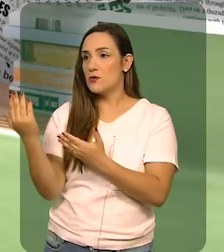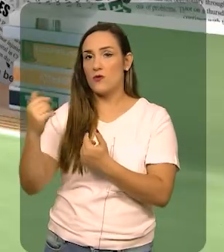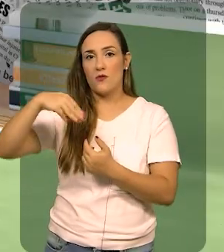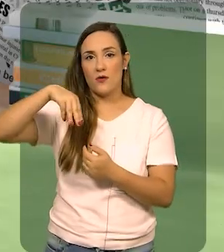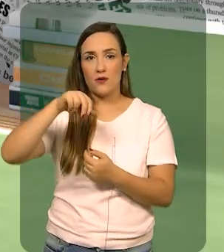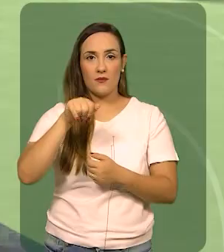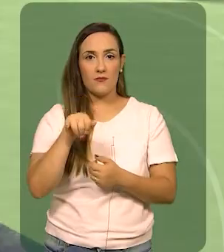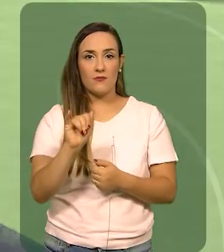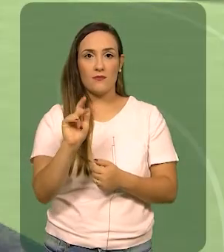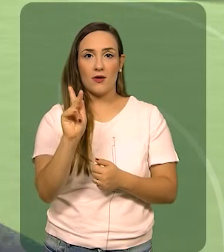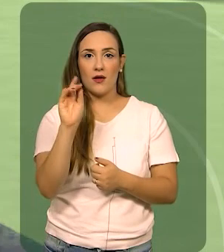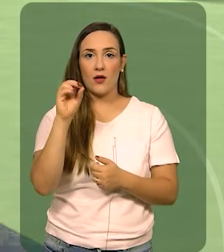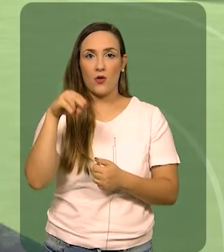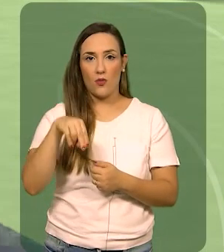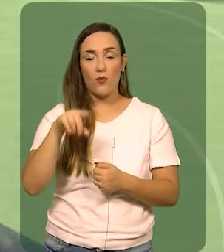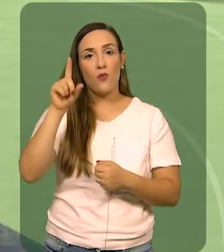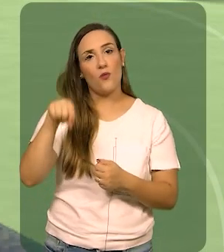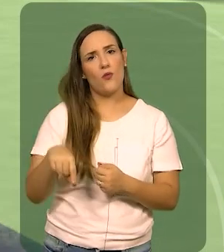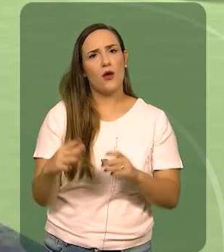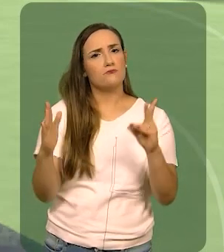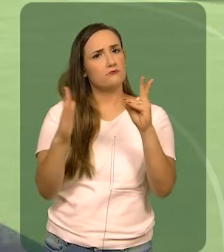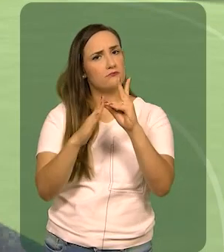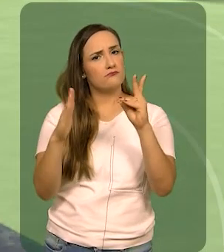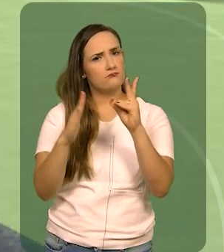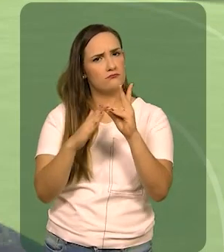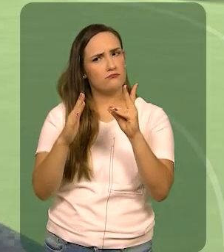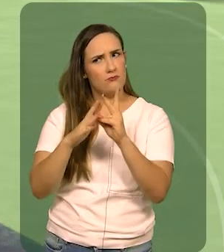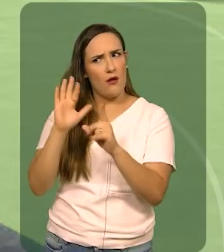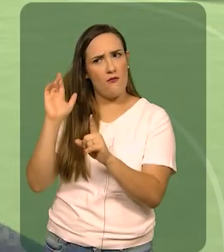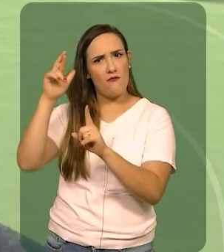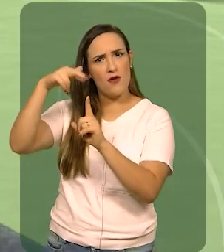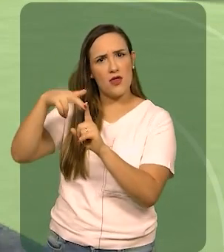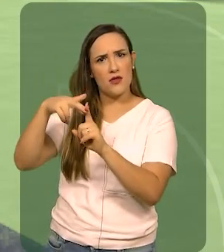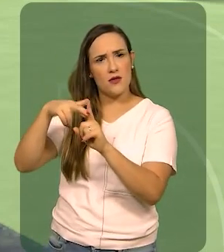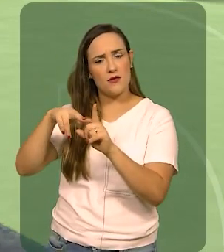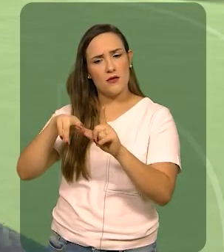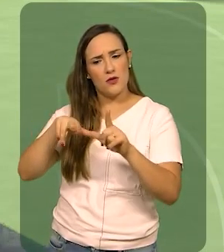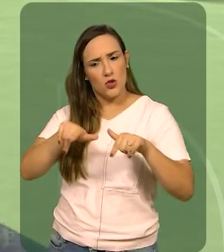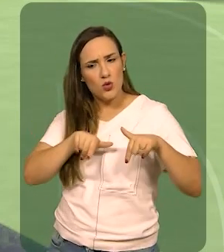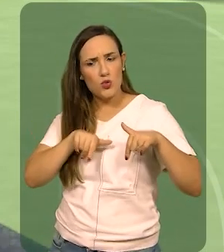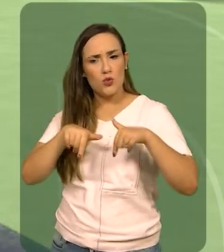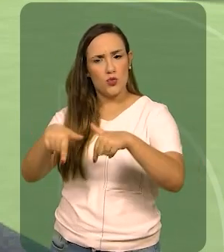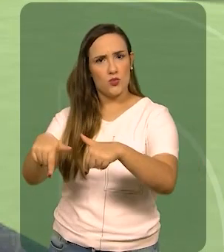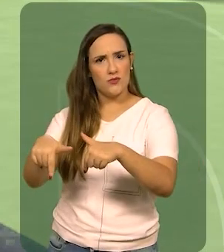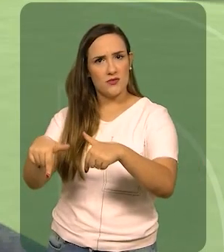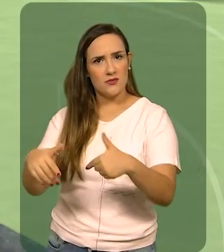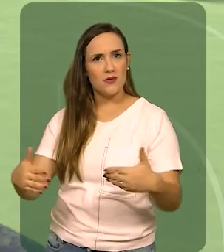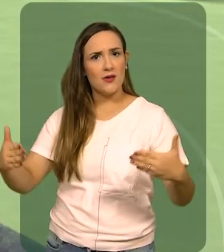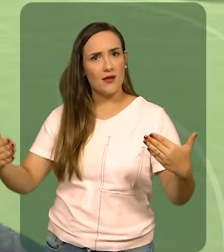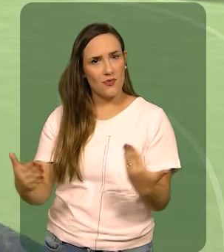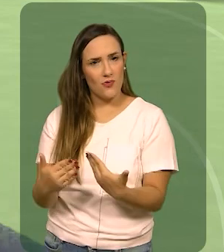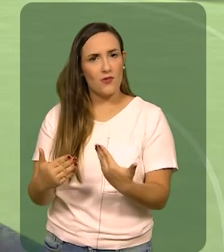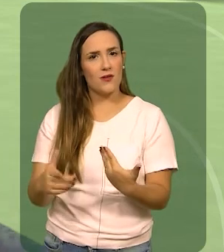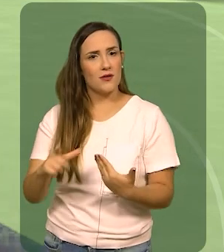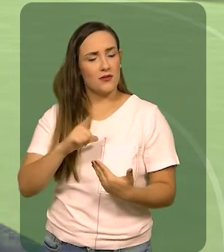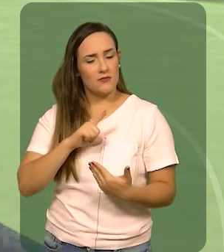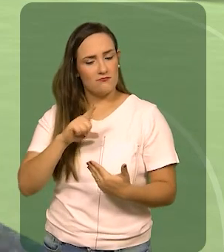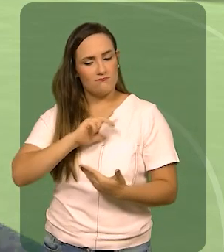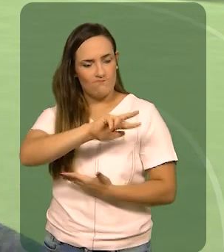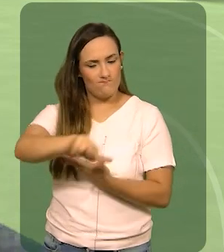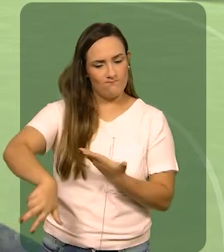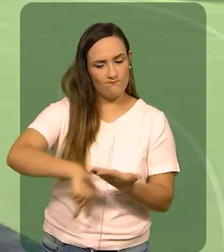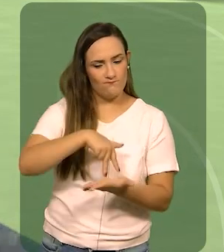Maicon Alves, jovem indígena que se destaca em movimentos de resistência e passou a estabelecer